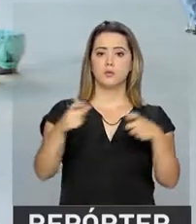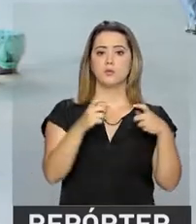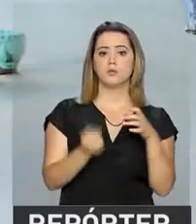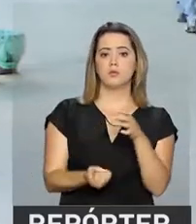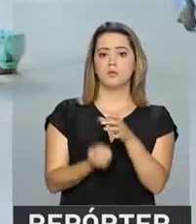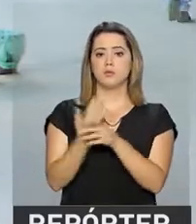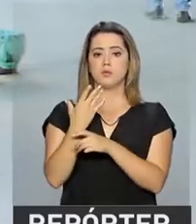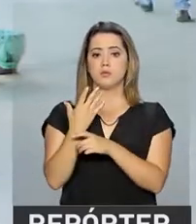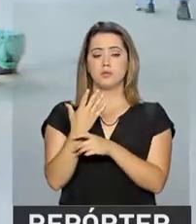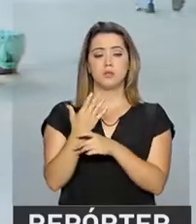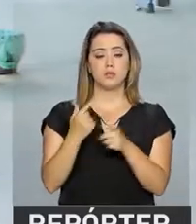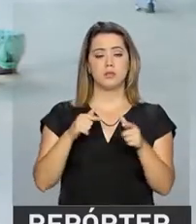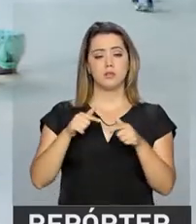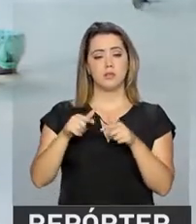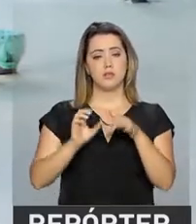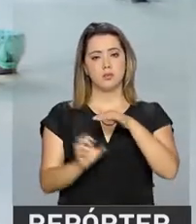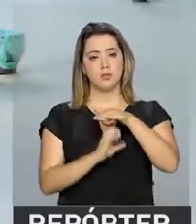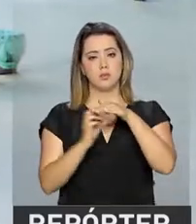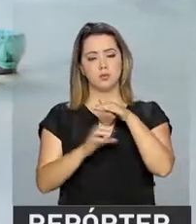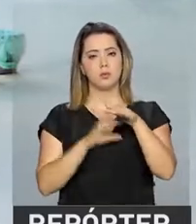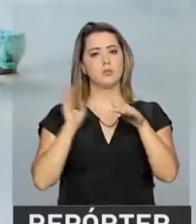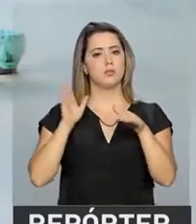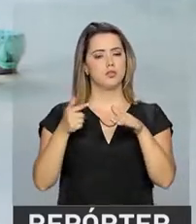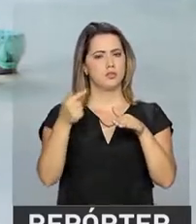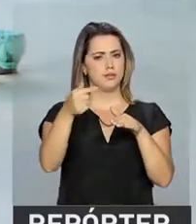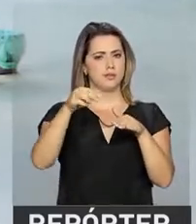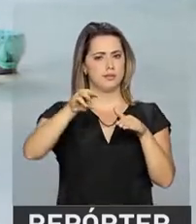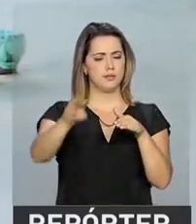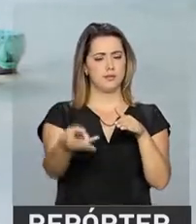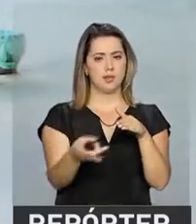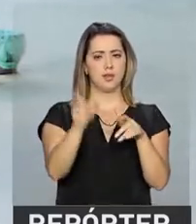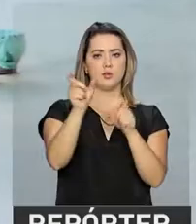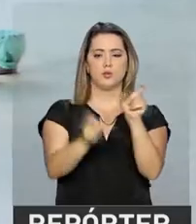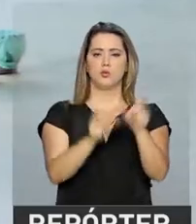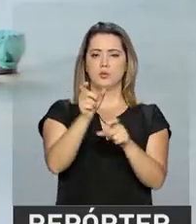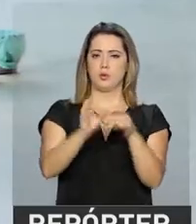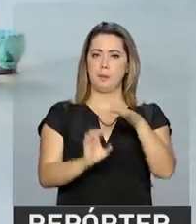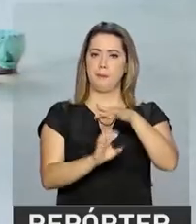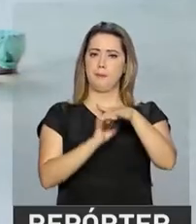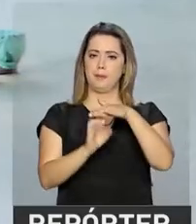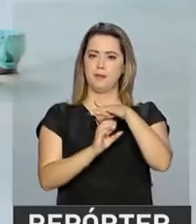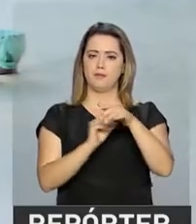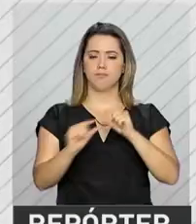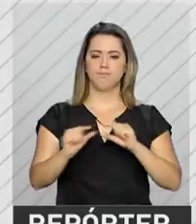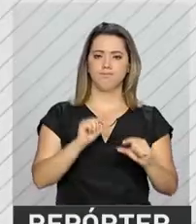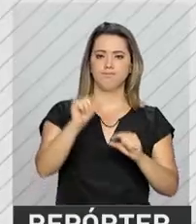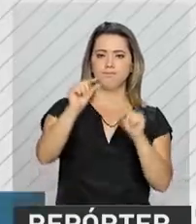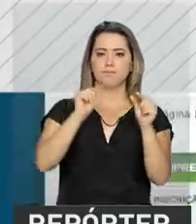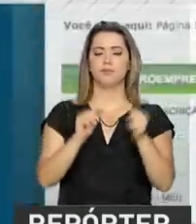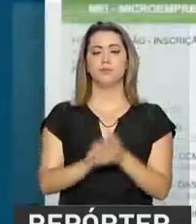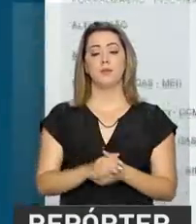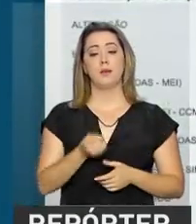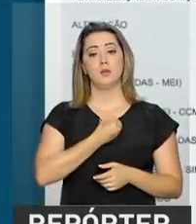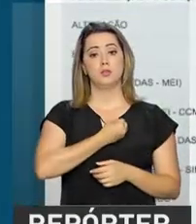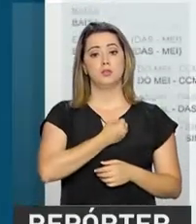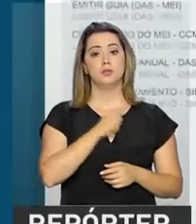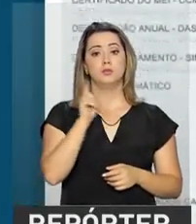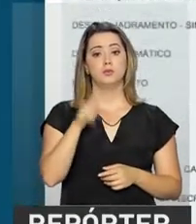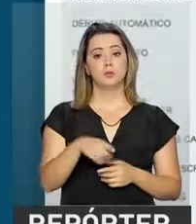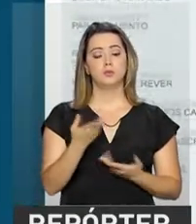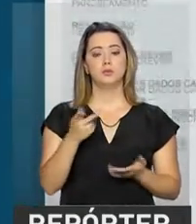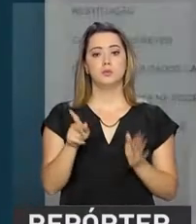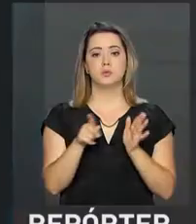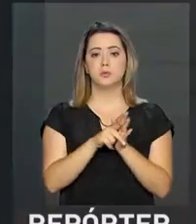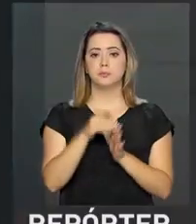o país já conta com 7 milhões e 300 mil microempreendedores os números são do portal